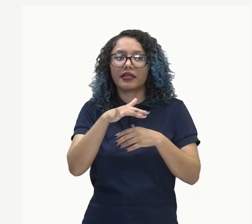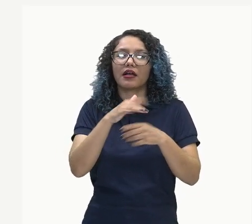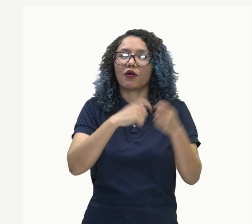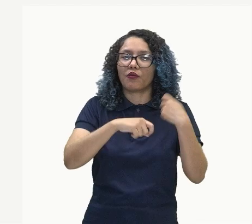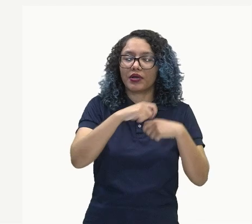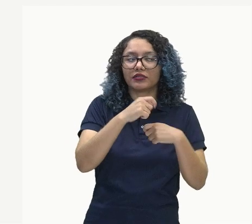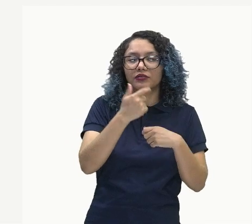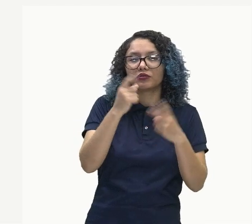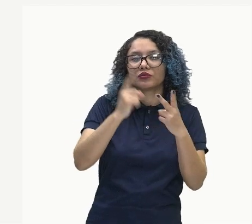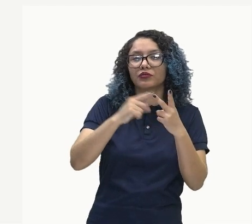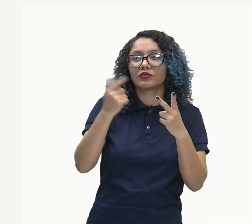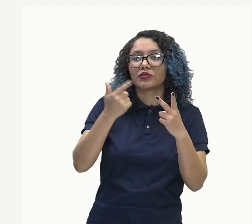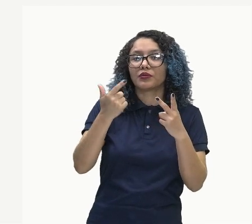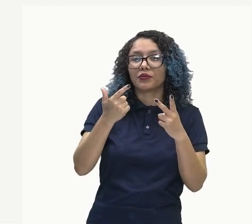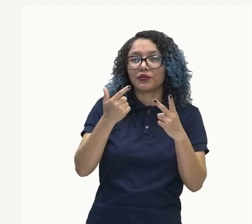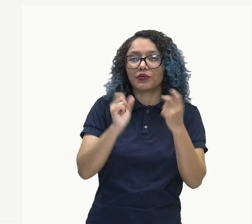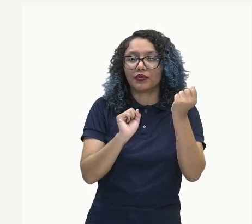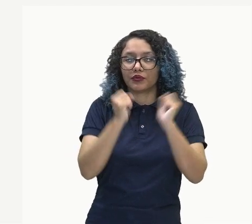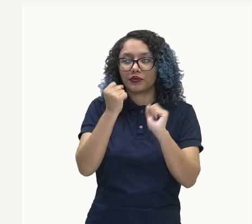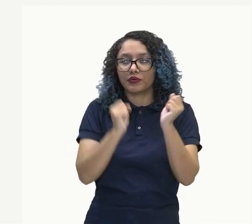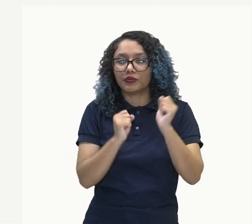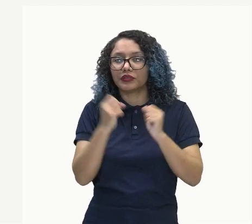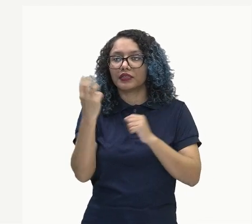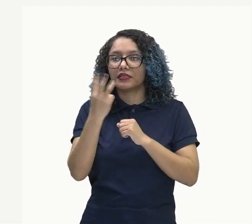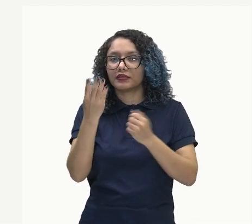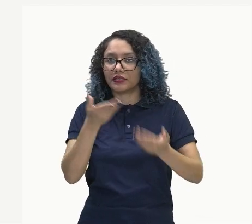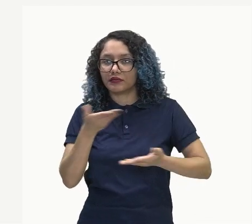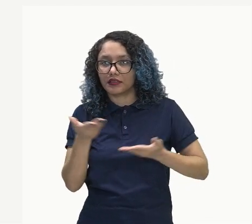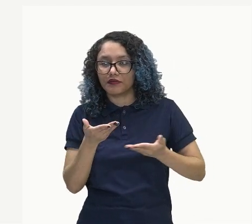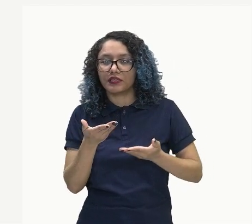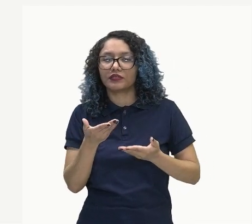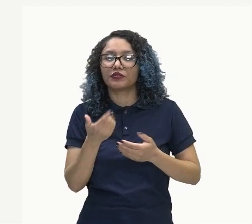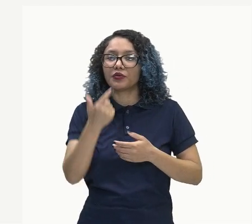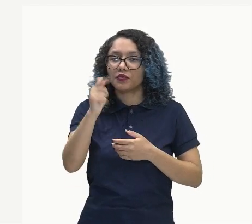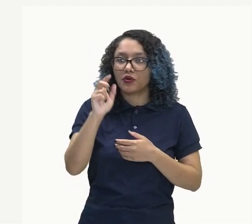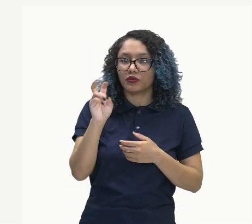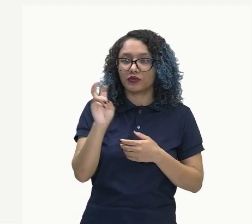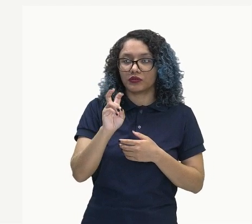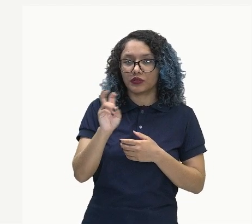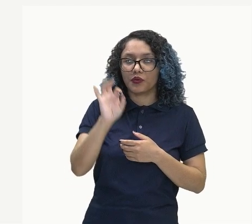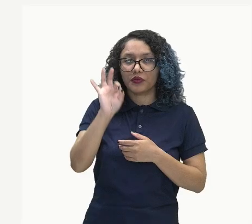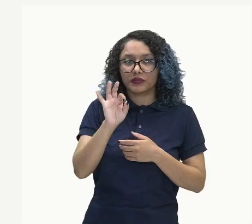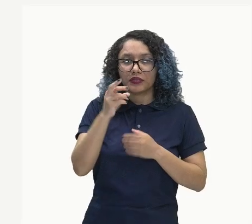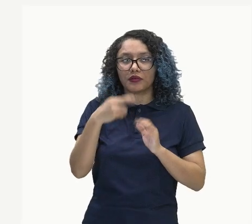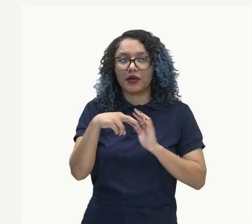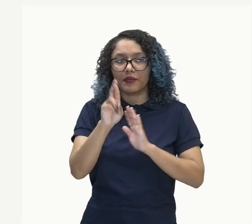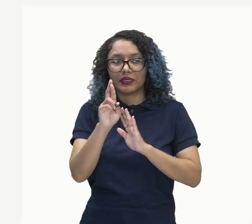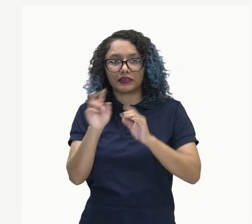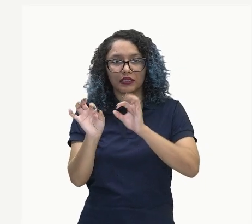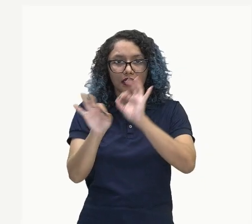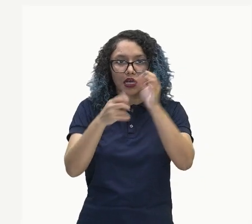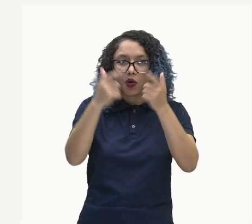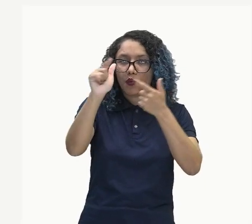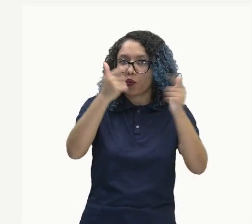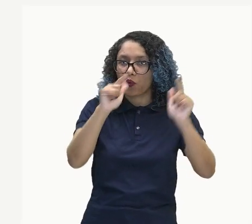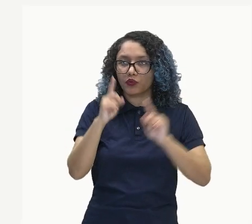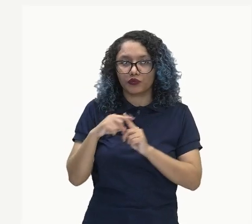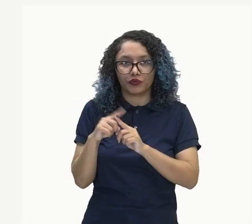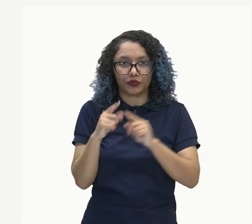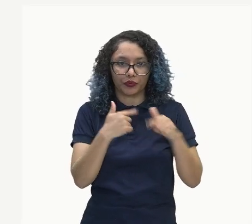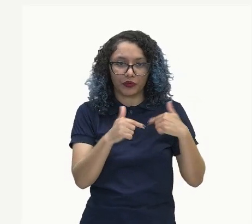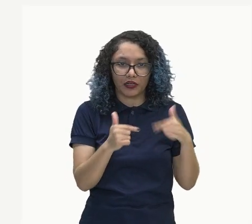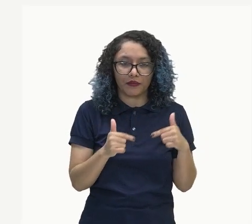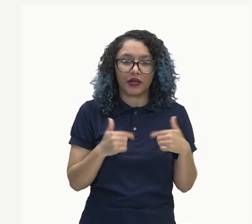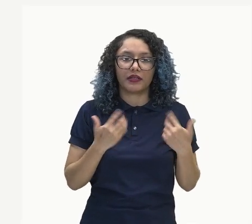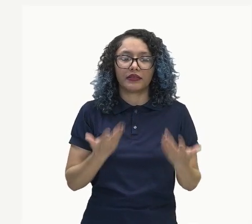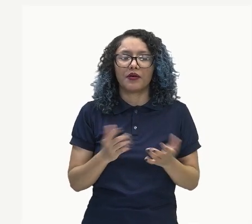Em terceiro lugar, temos serviços e 5% que representam os outros, tá? Então, quando eu quero mostrar aí